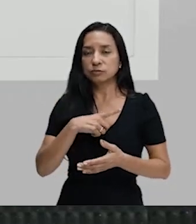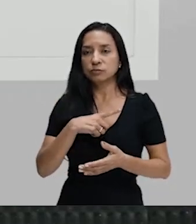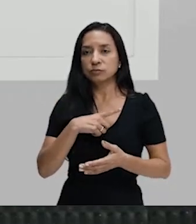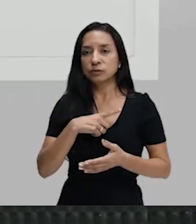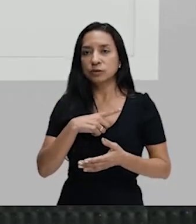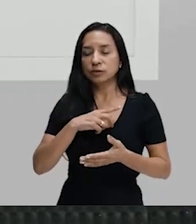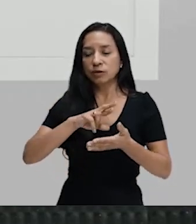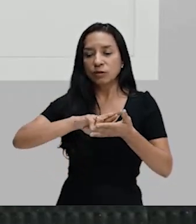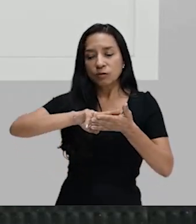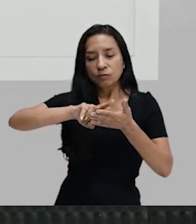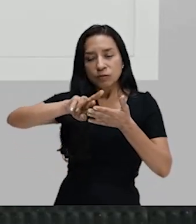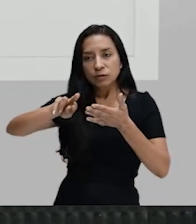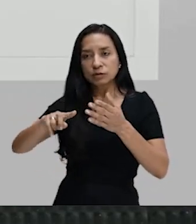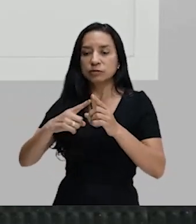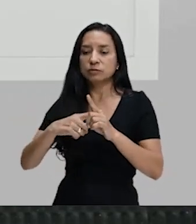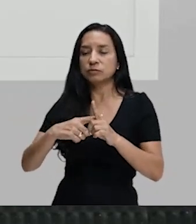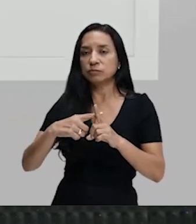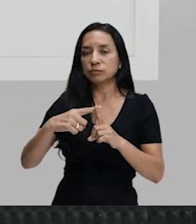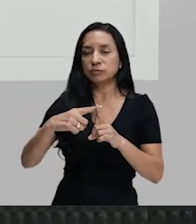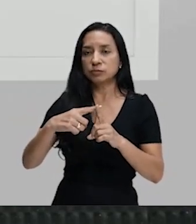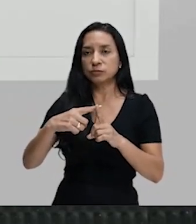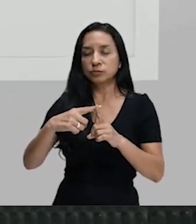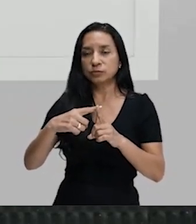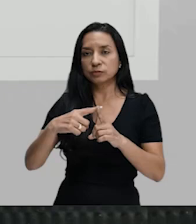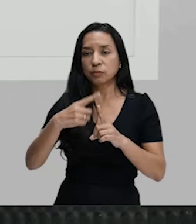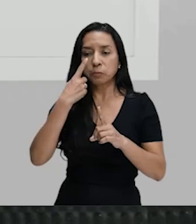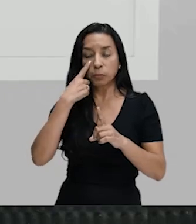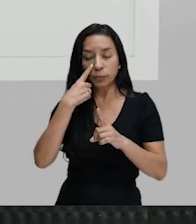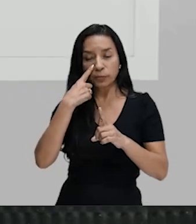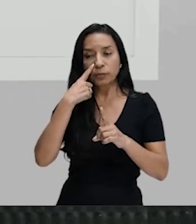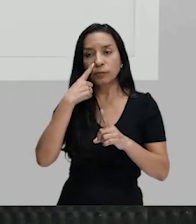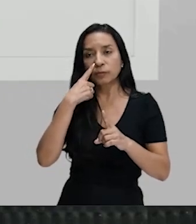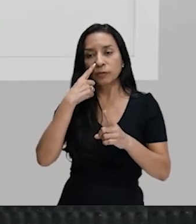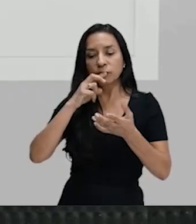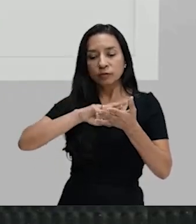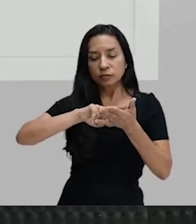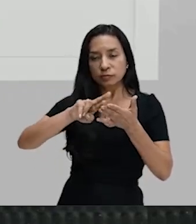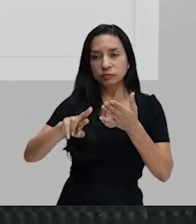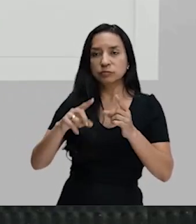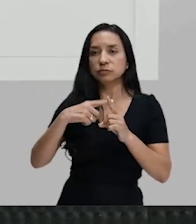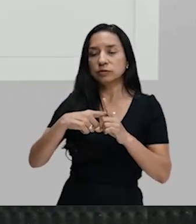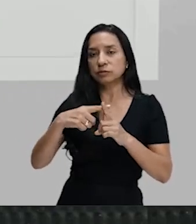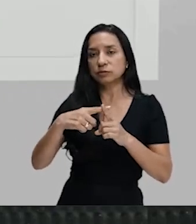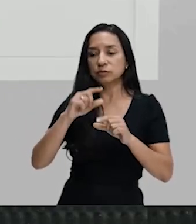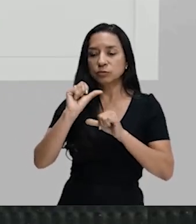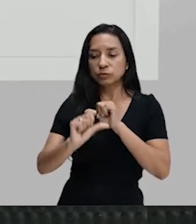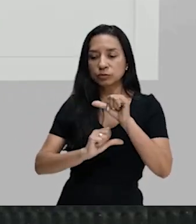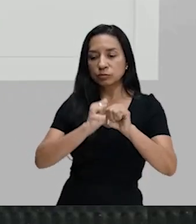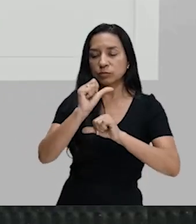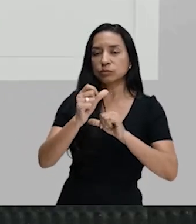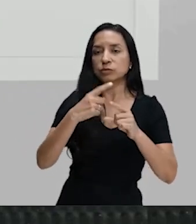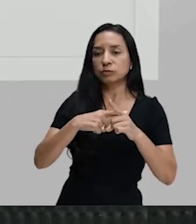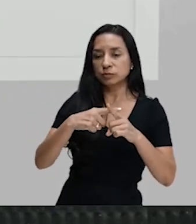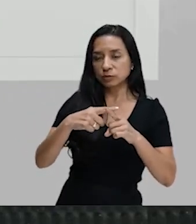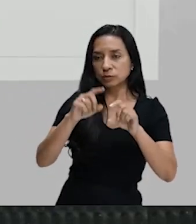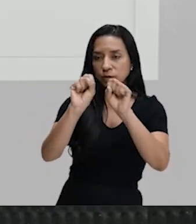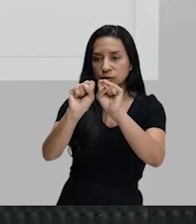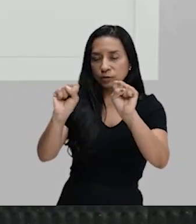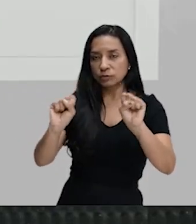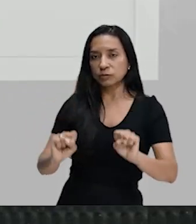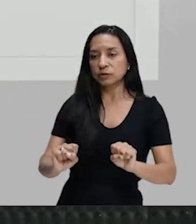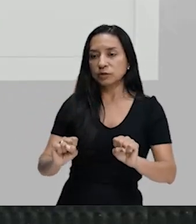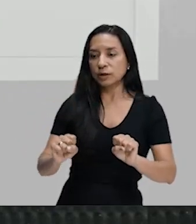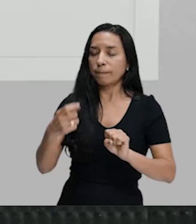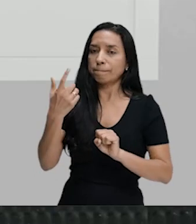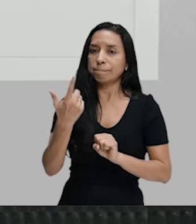uma variação da temperatura, chame atenção, há uma variação da temperatura, mas no sistema